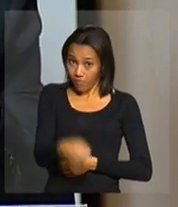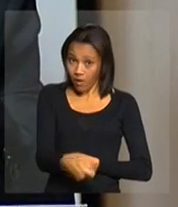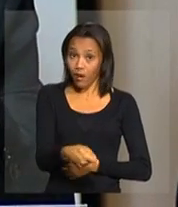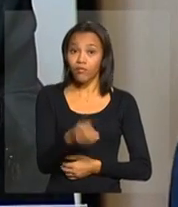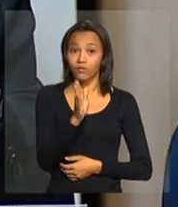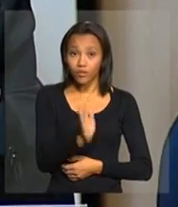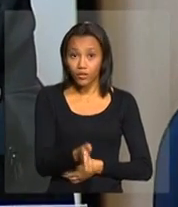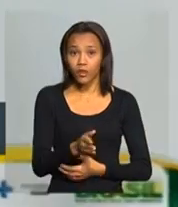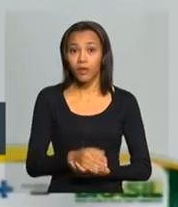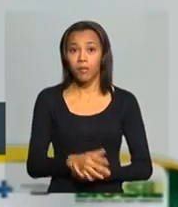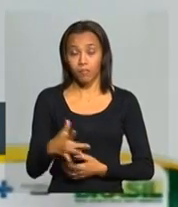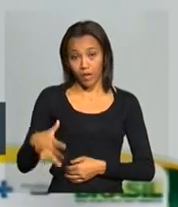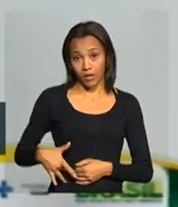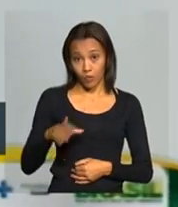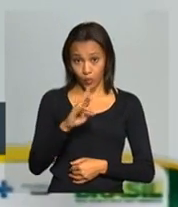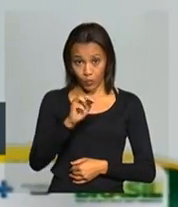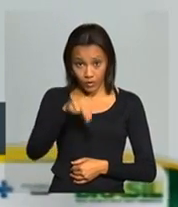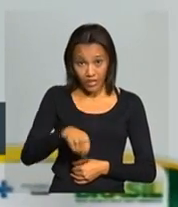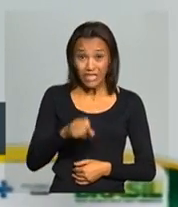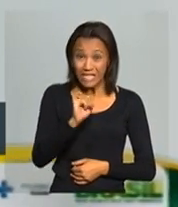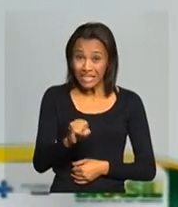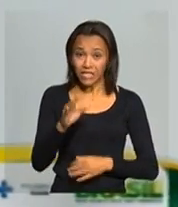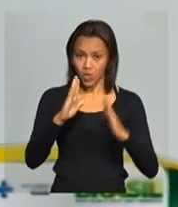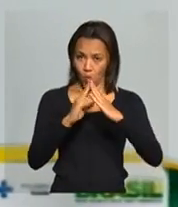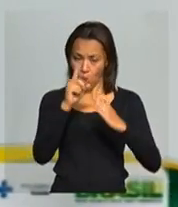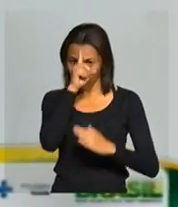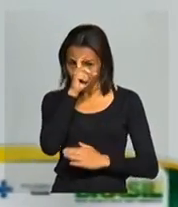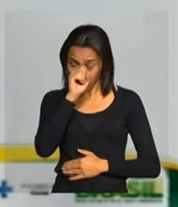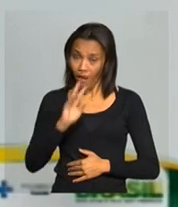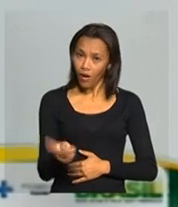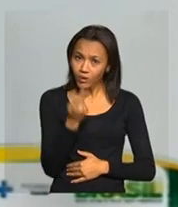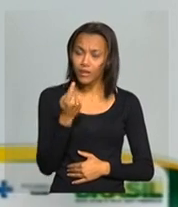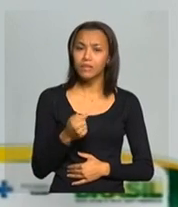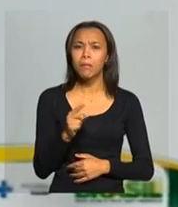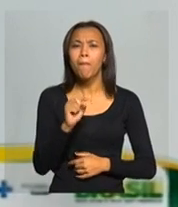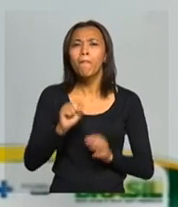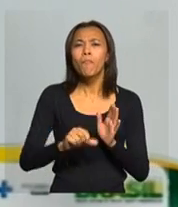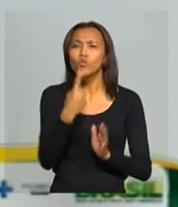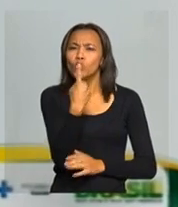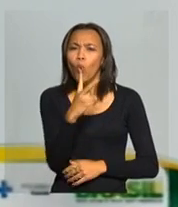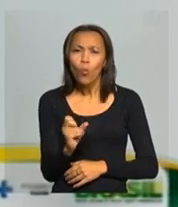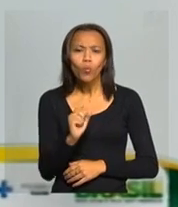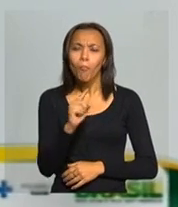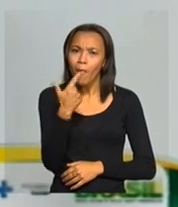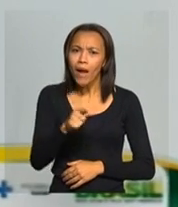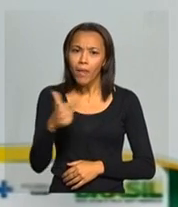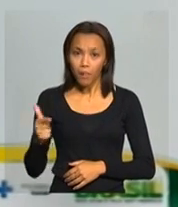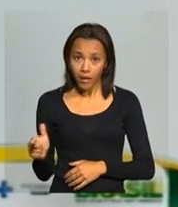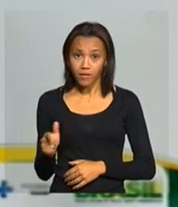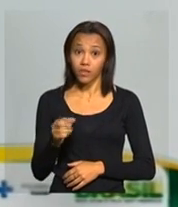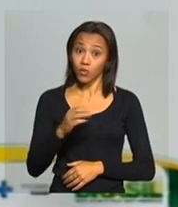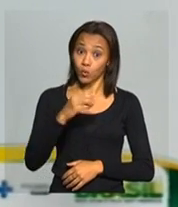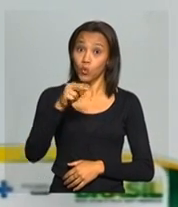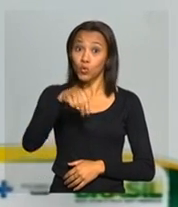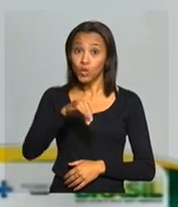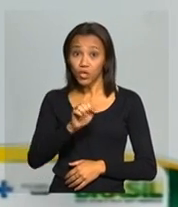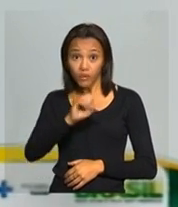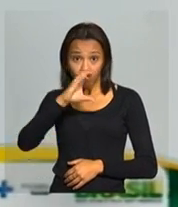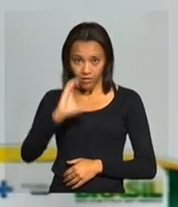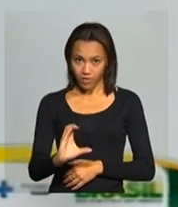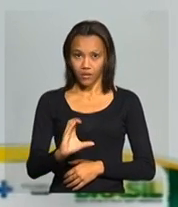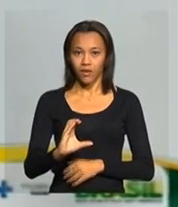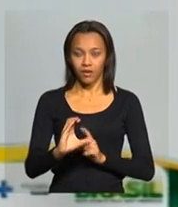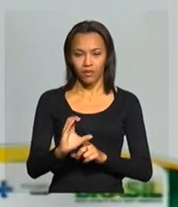para o transplante renal. Se o hospital realiza mais de um transplante de órgão sólido, ele então é classificado como nível C, aumentando